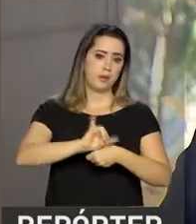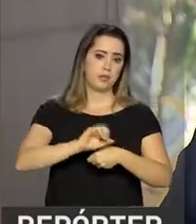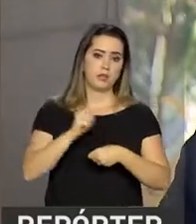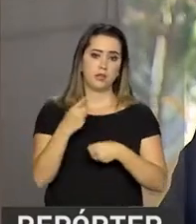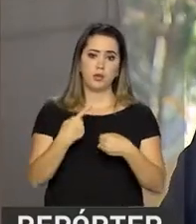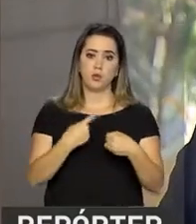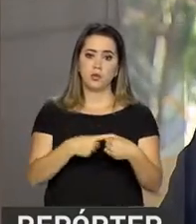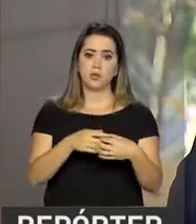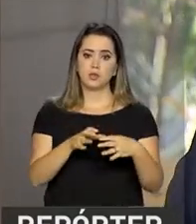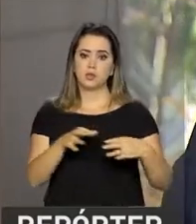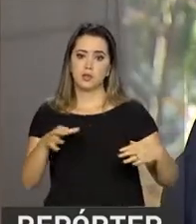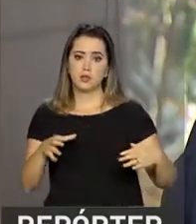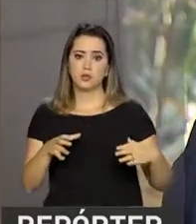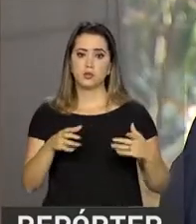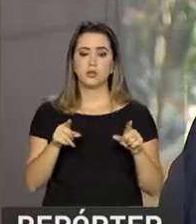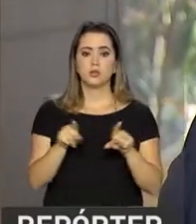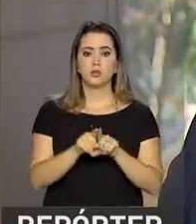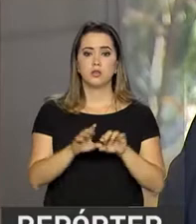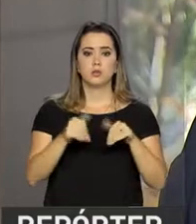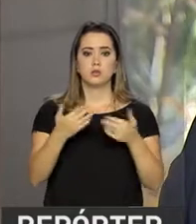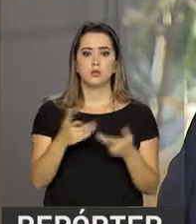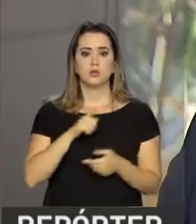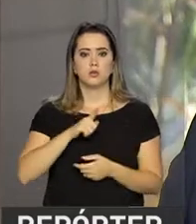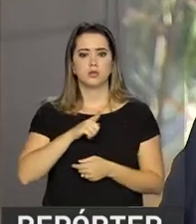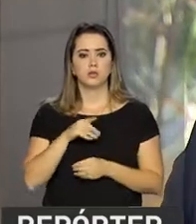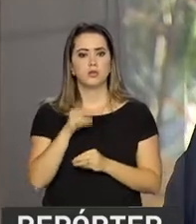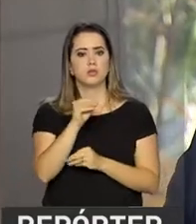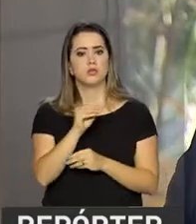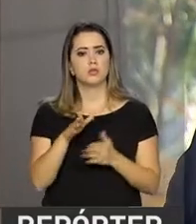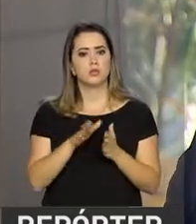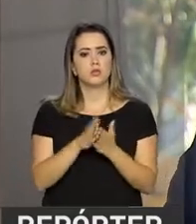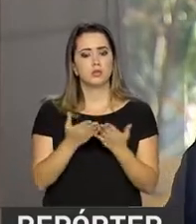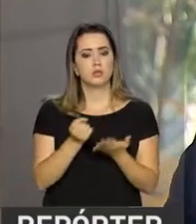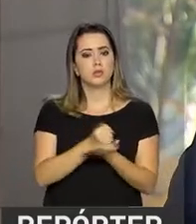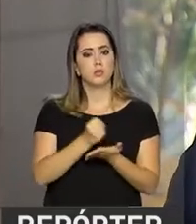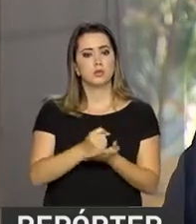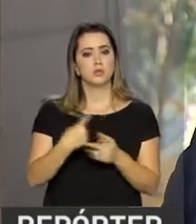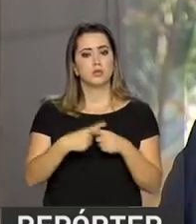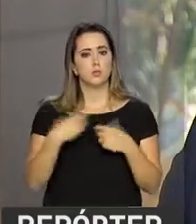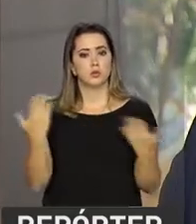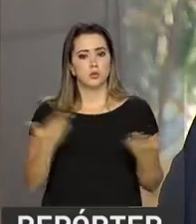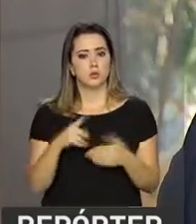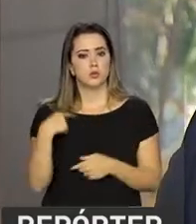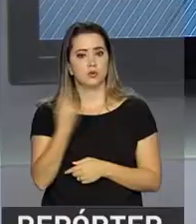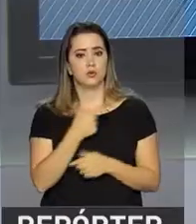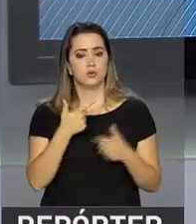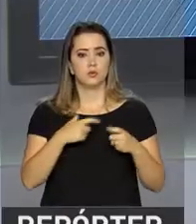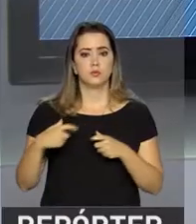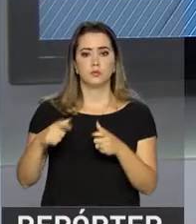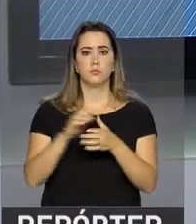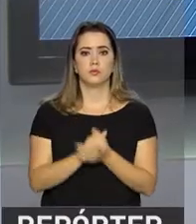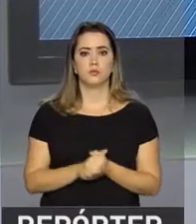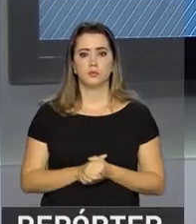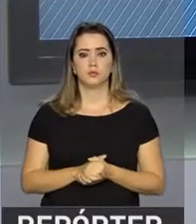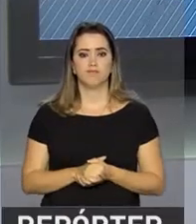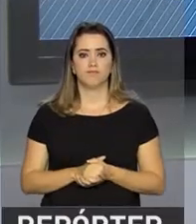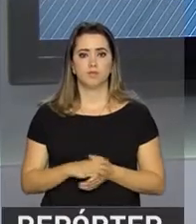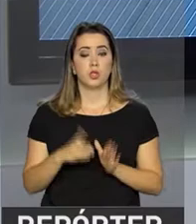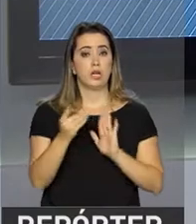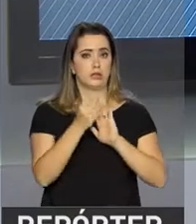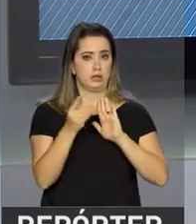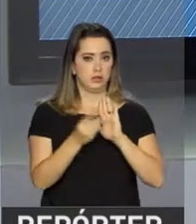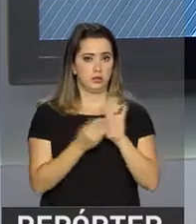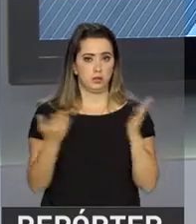uma cidade grande pra ter esse atendimento porque nós estamos em todos os pontos do país decreto publicado